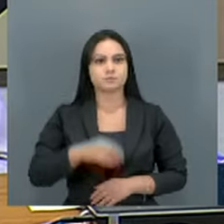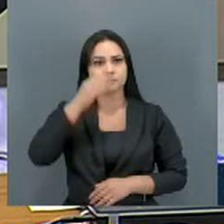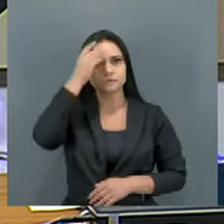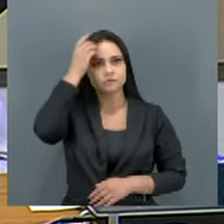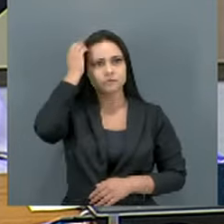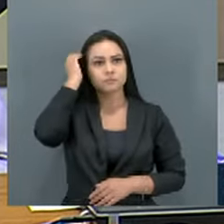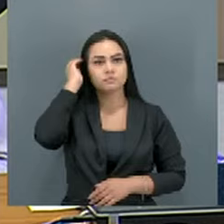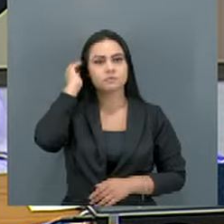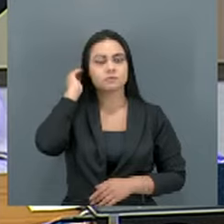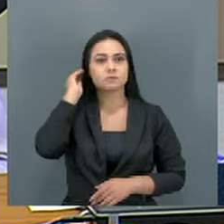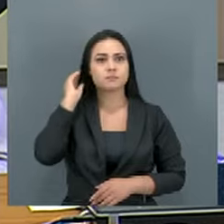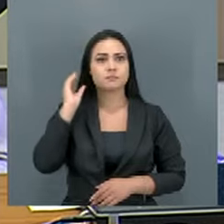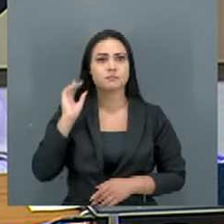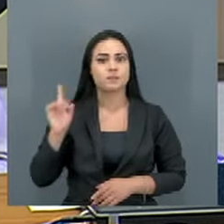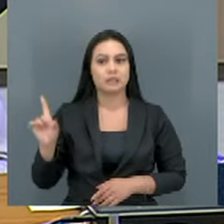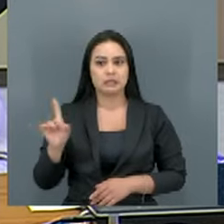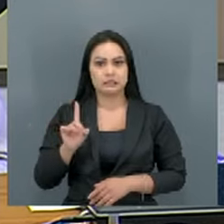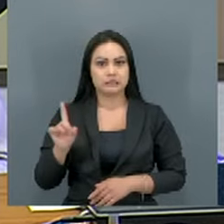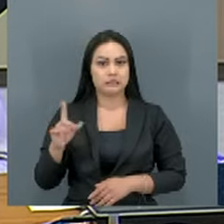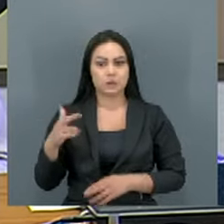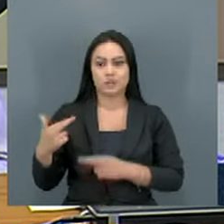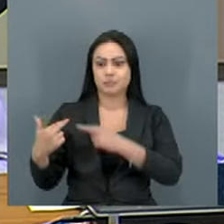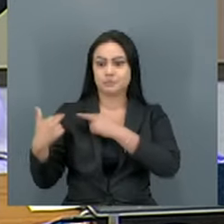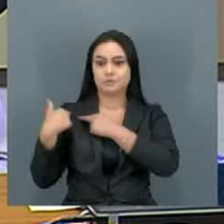a FUNAI não é para a responsabilidade